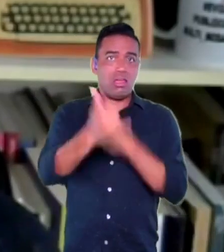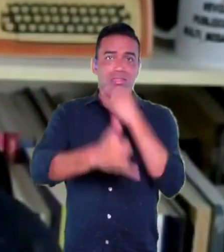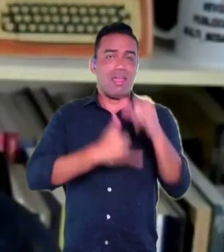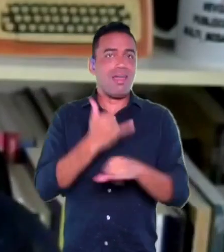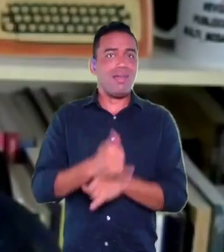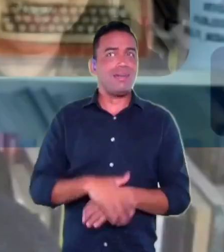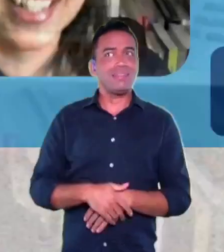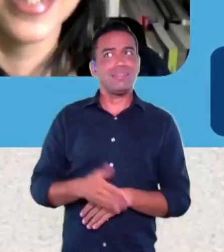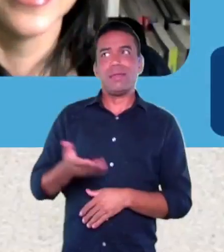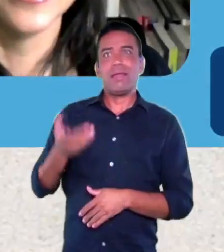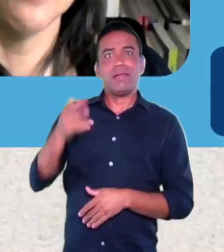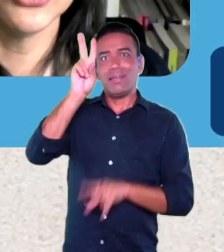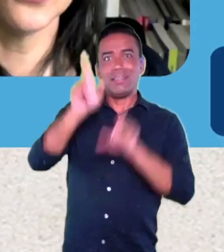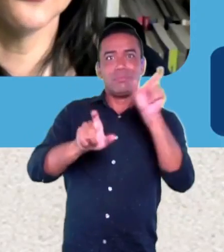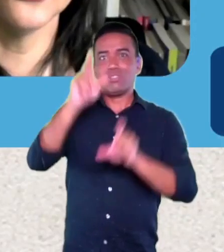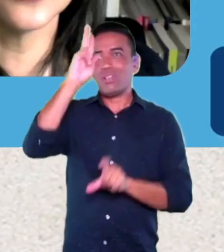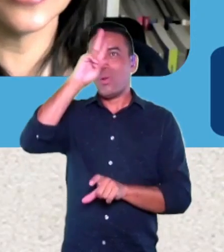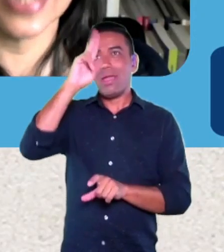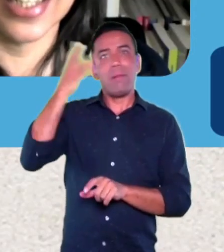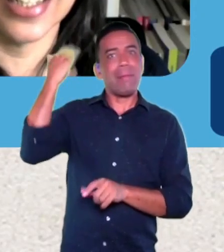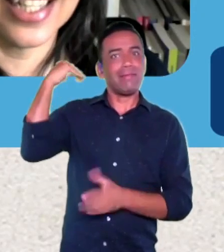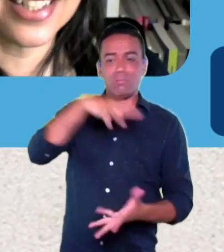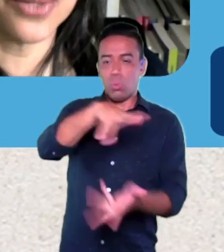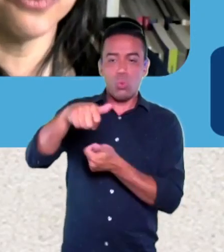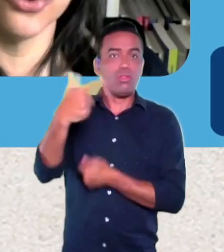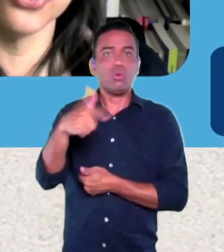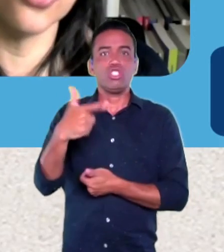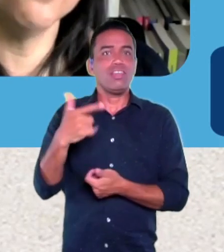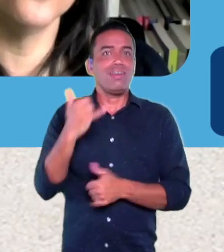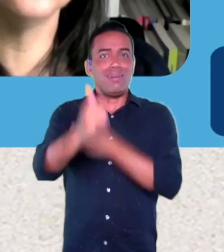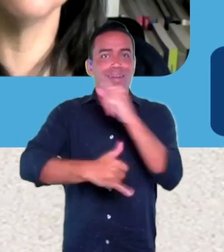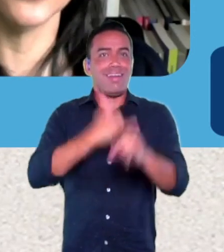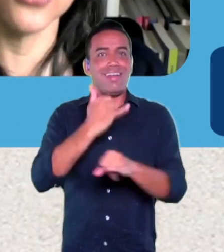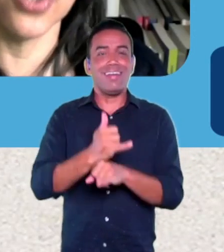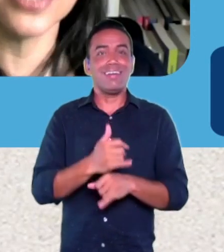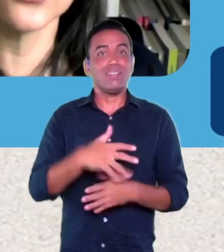mundo sem internet, né, mas o mundo sem internet